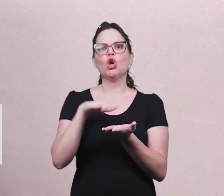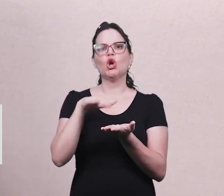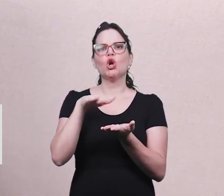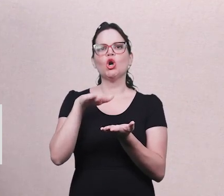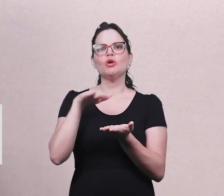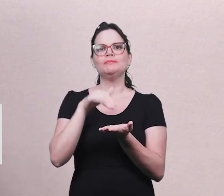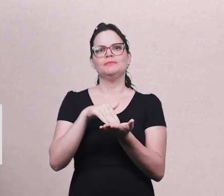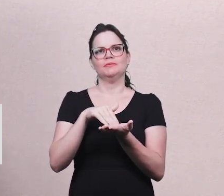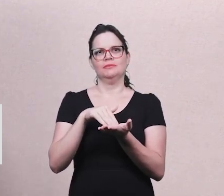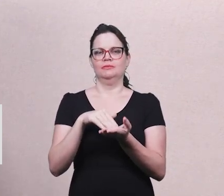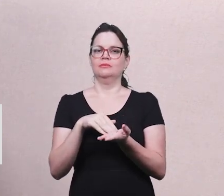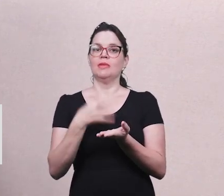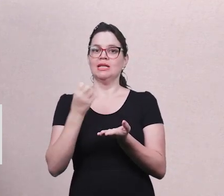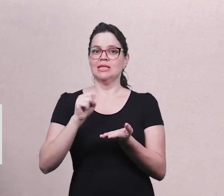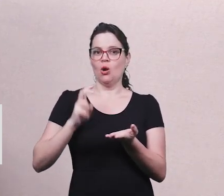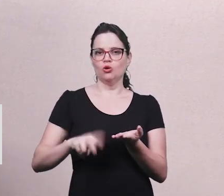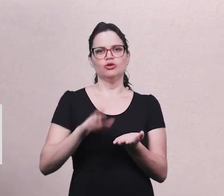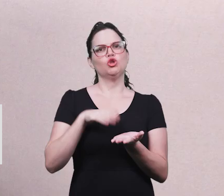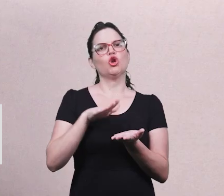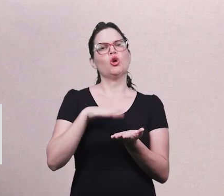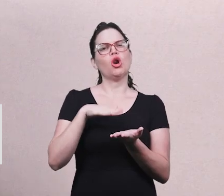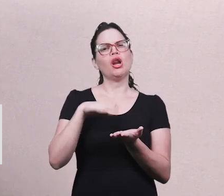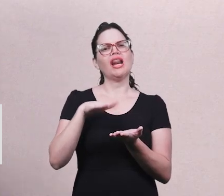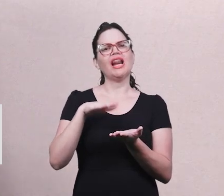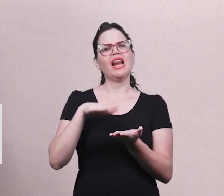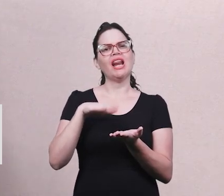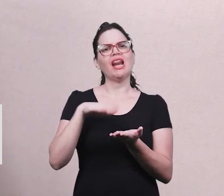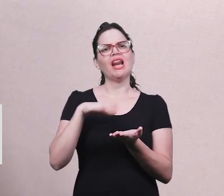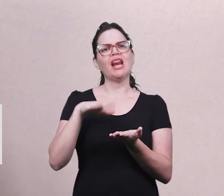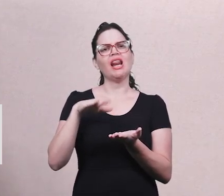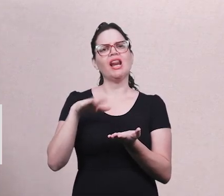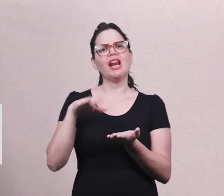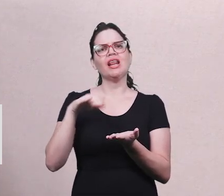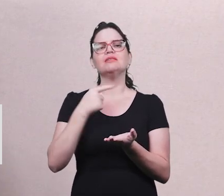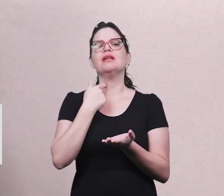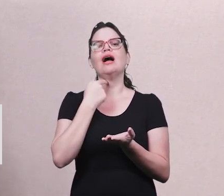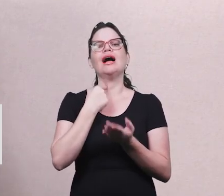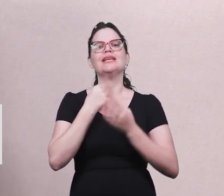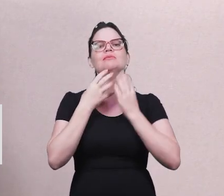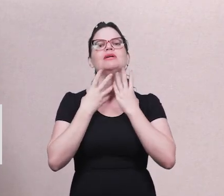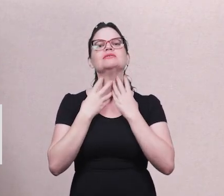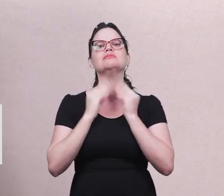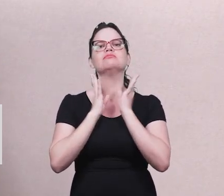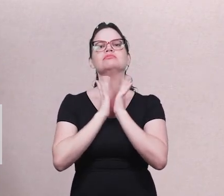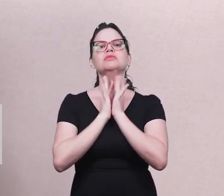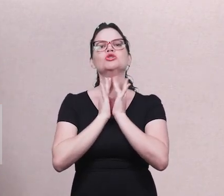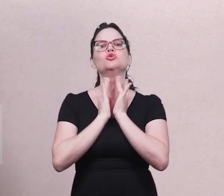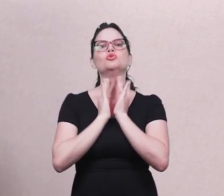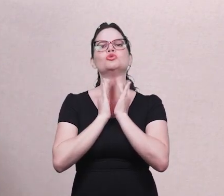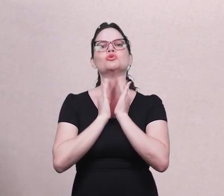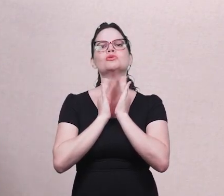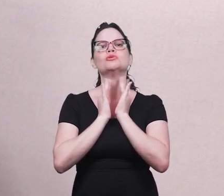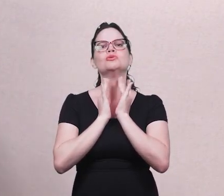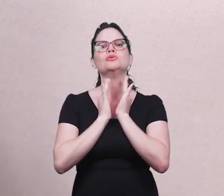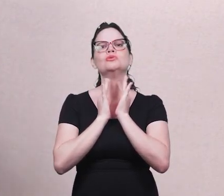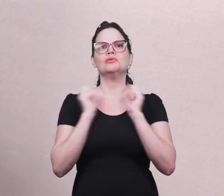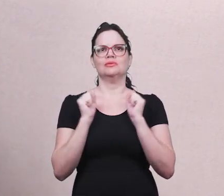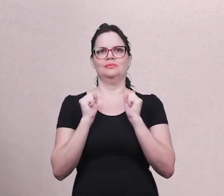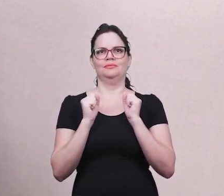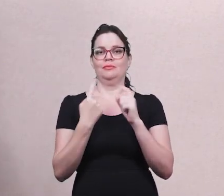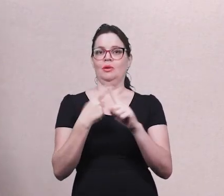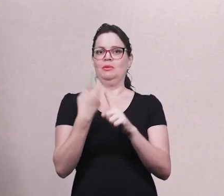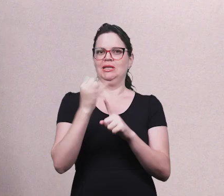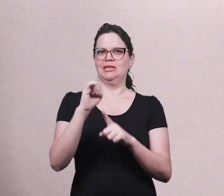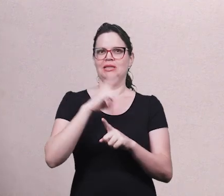ali numa intensidade contínua, você está massageando a prega vocal. Bacana. Então, se você